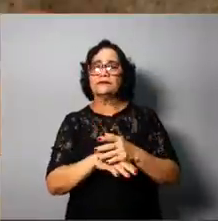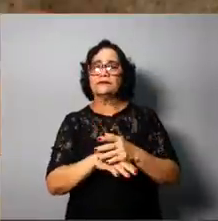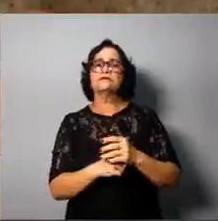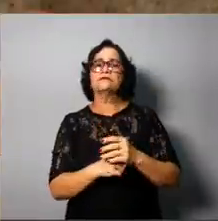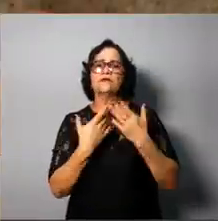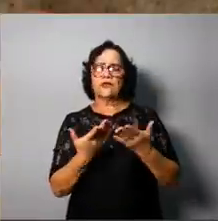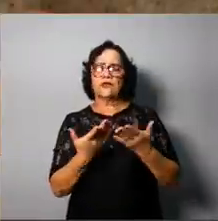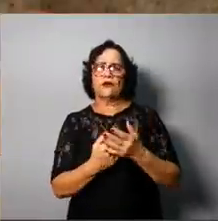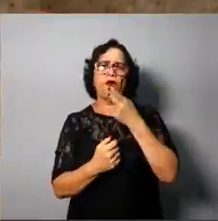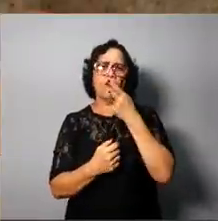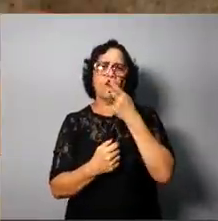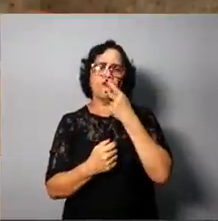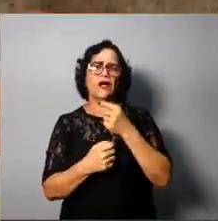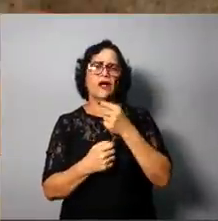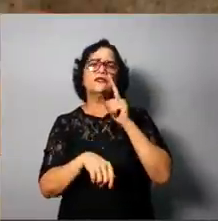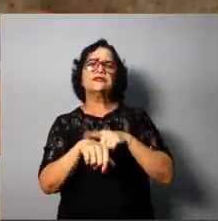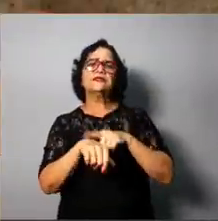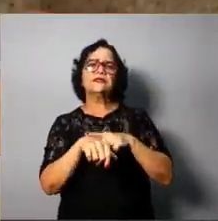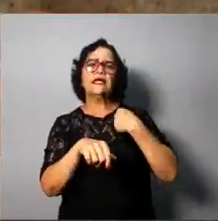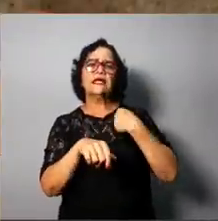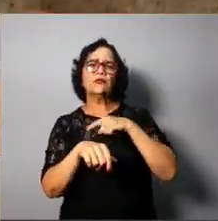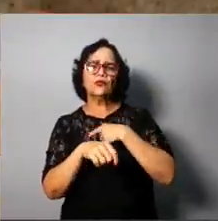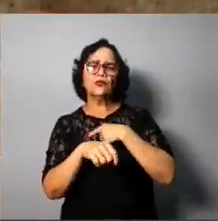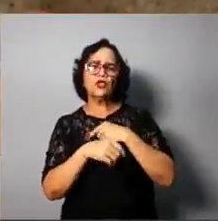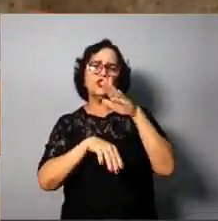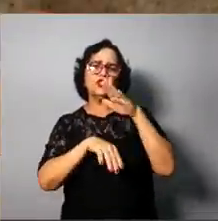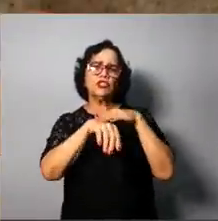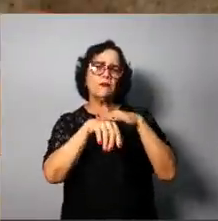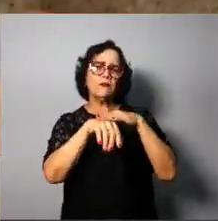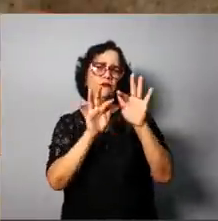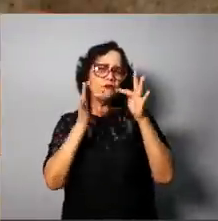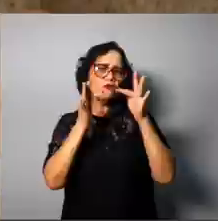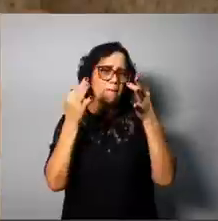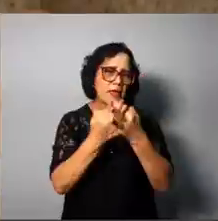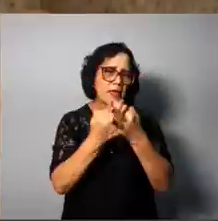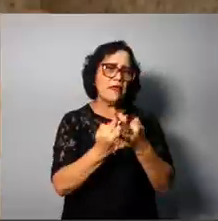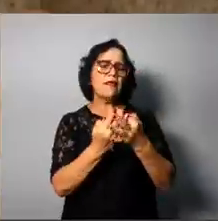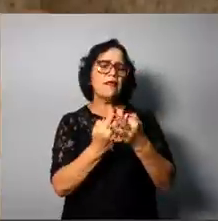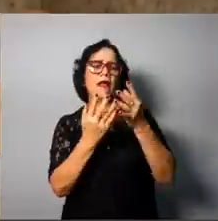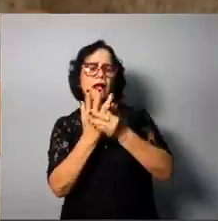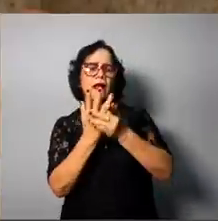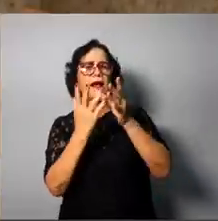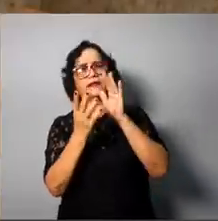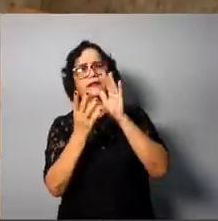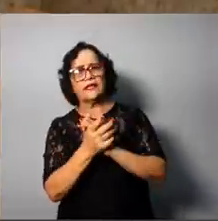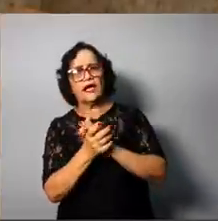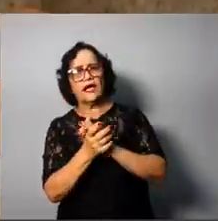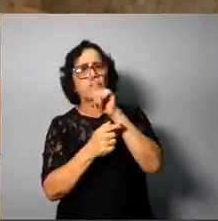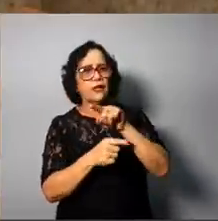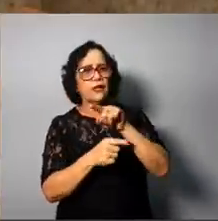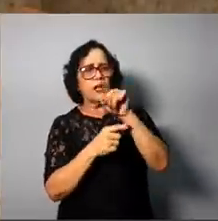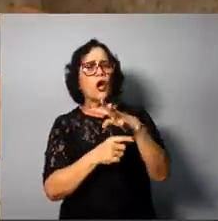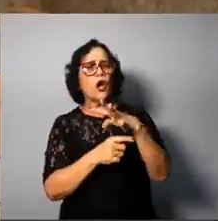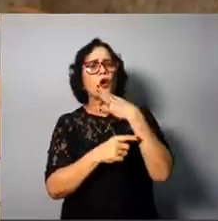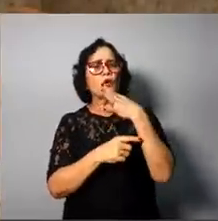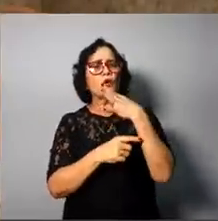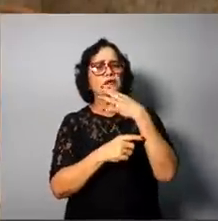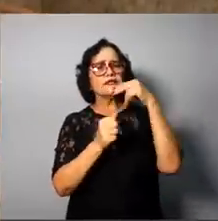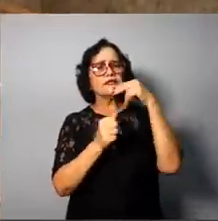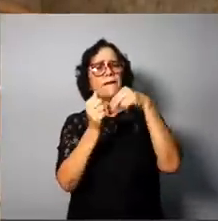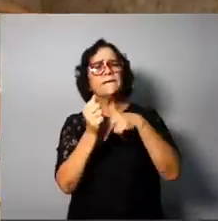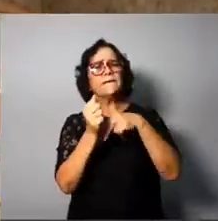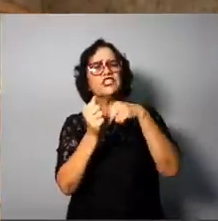quanto tempo nós dedicamos aos casais e às famílias para que elas possam conhecer este grande